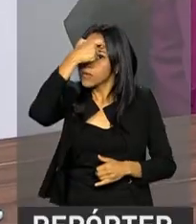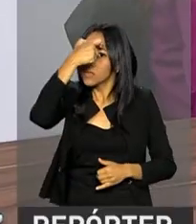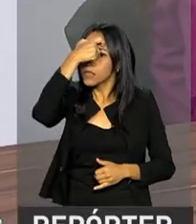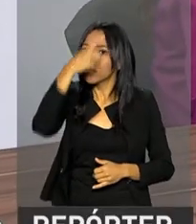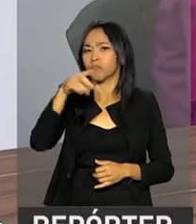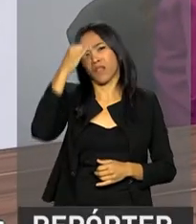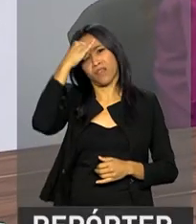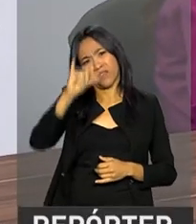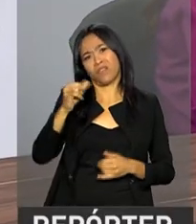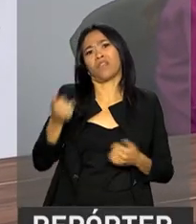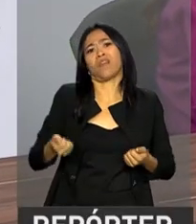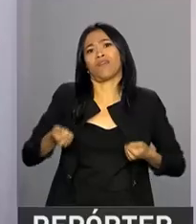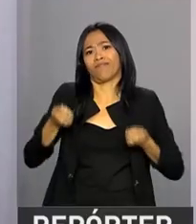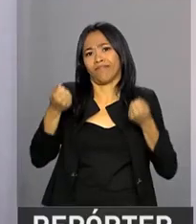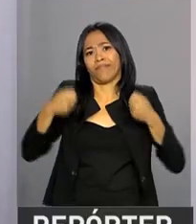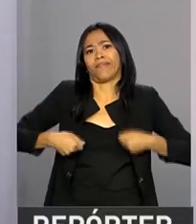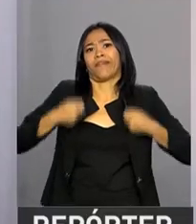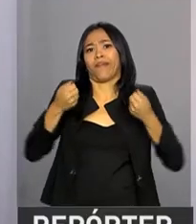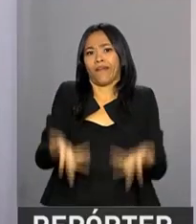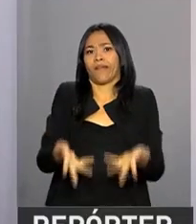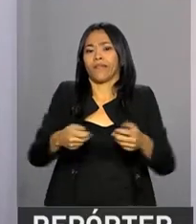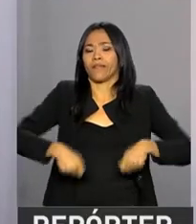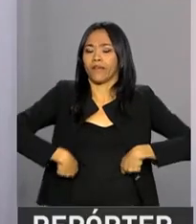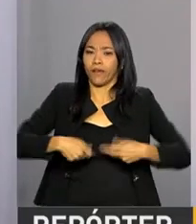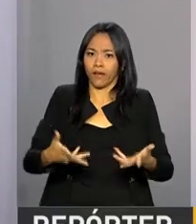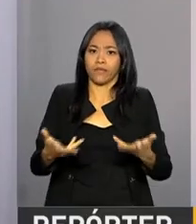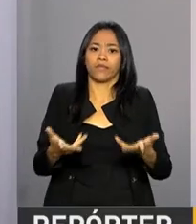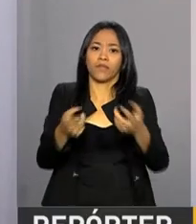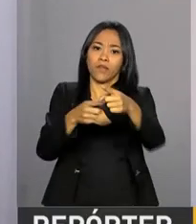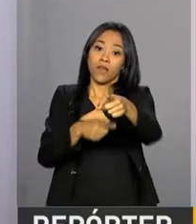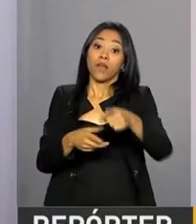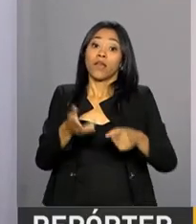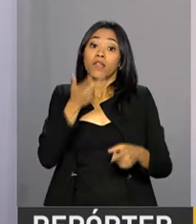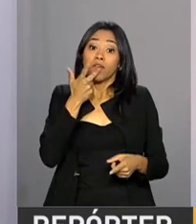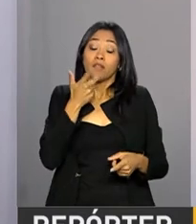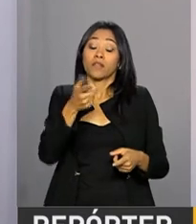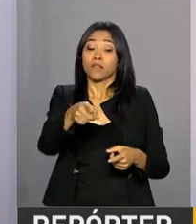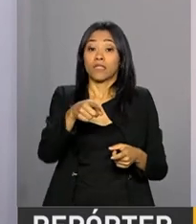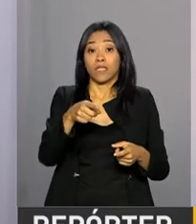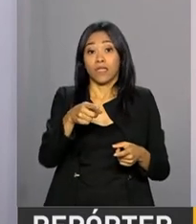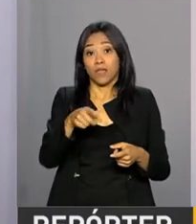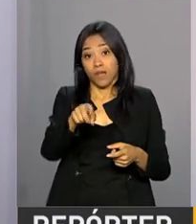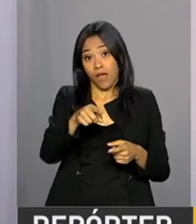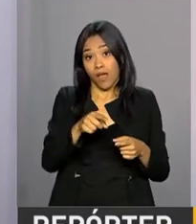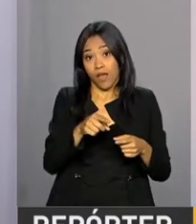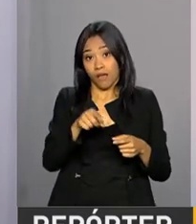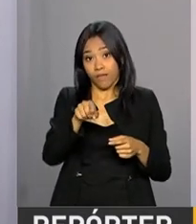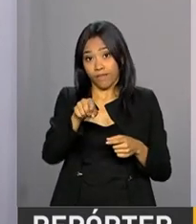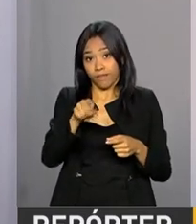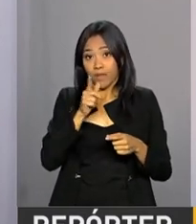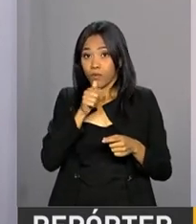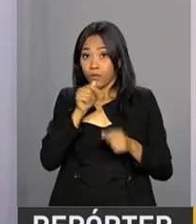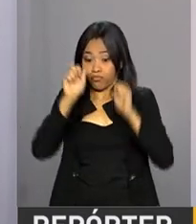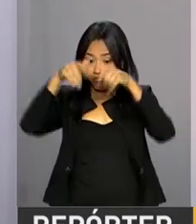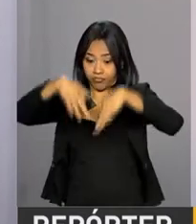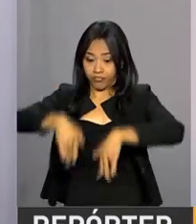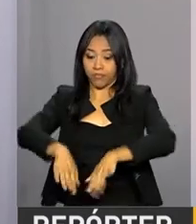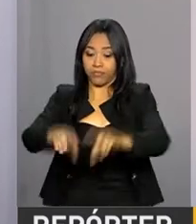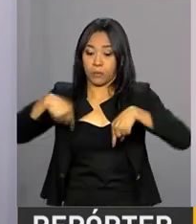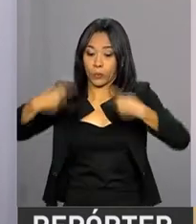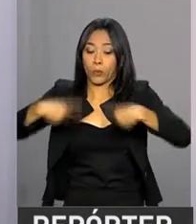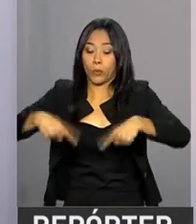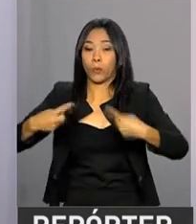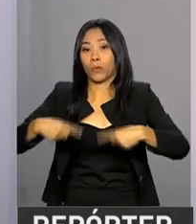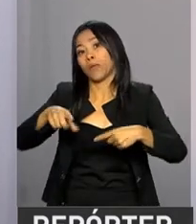evitar desperdícios a energia está escasso a geração hidrelétrica é mais barata tá é escasso